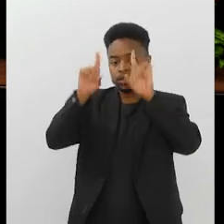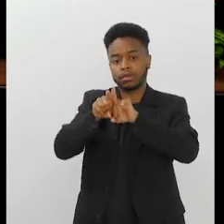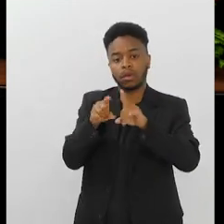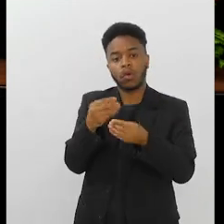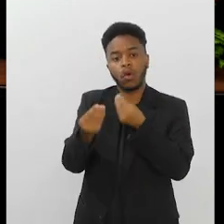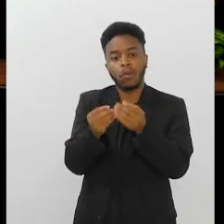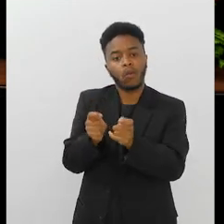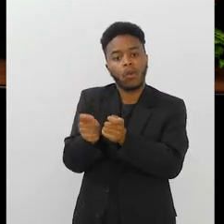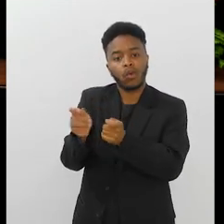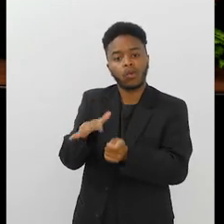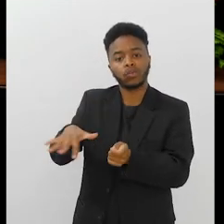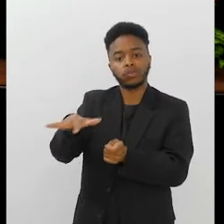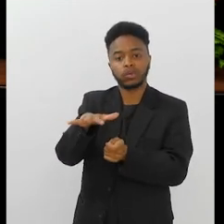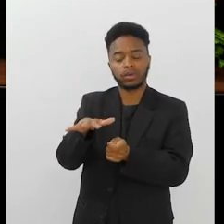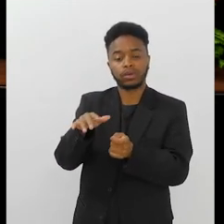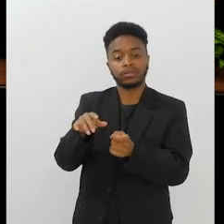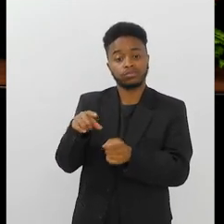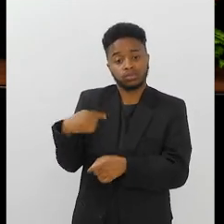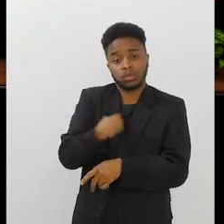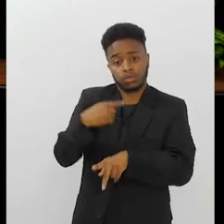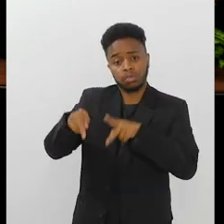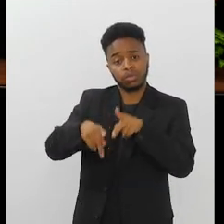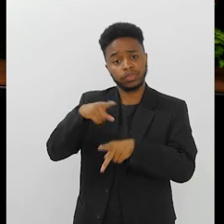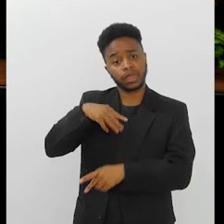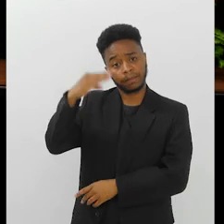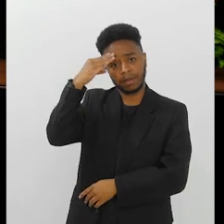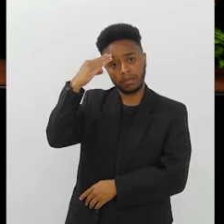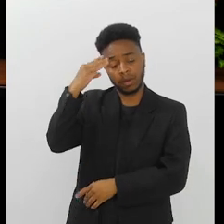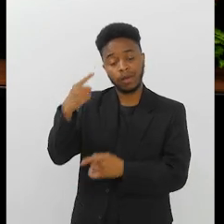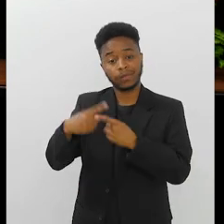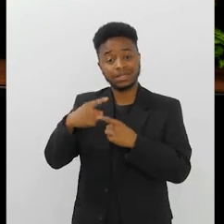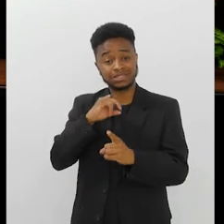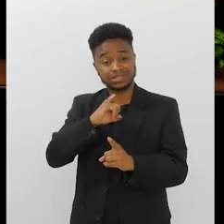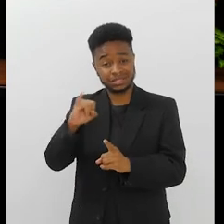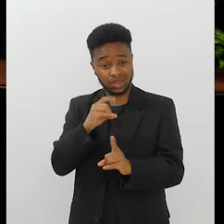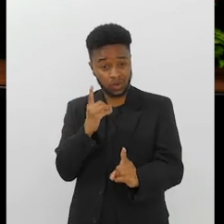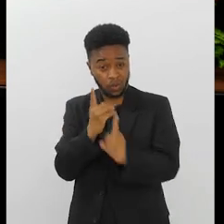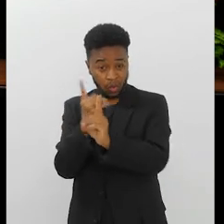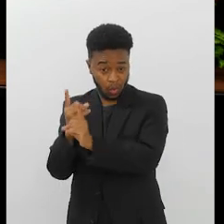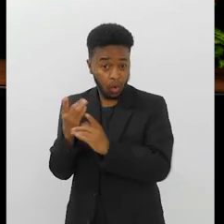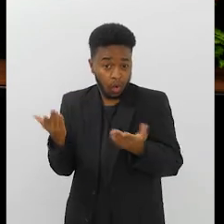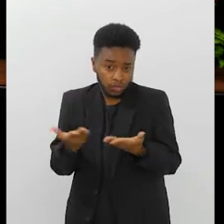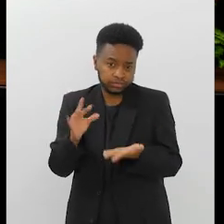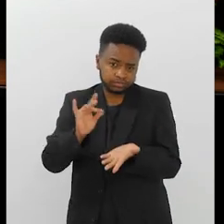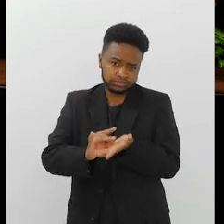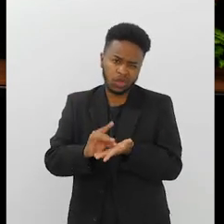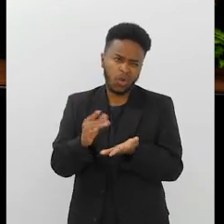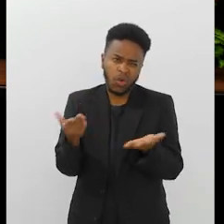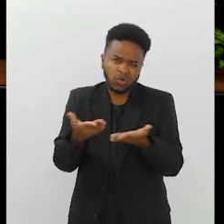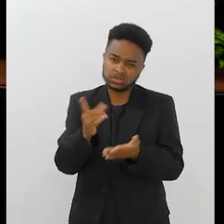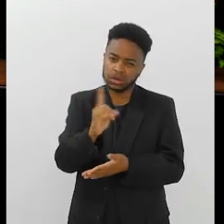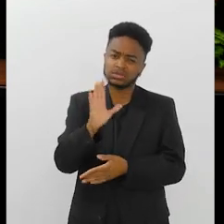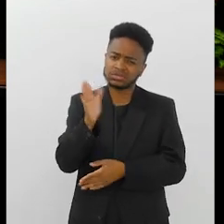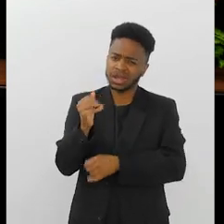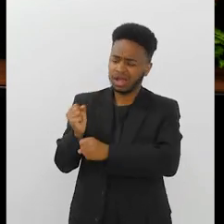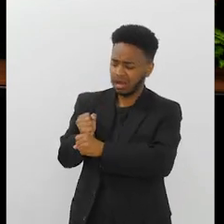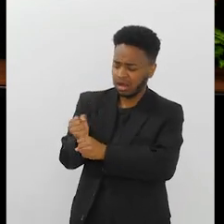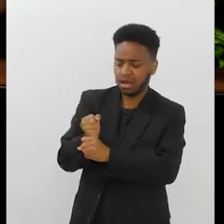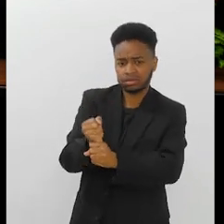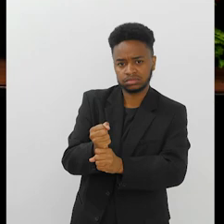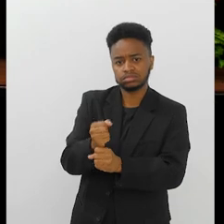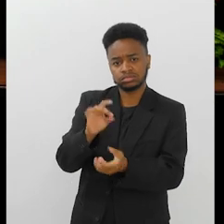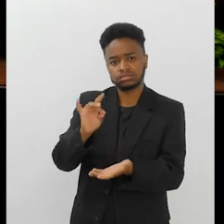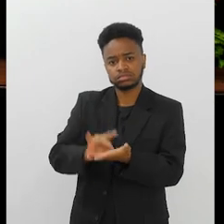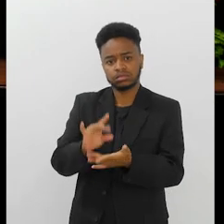do domínio daquela região tudo isso existe na memória do nosso povo e quando a gente se depara com isso que hoje é a realidade não hoje em